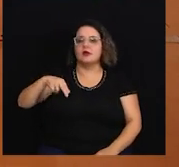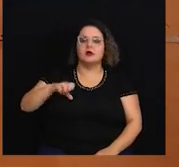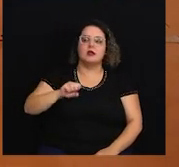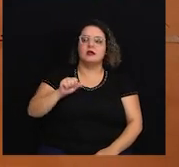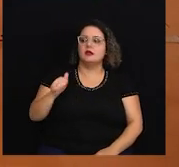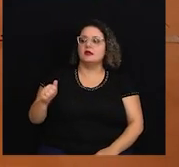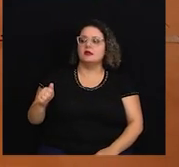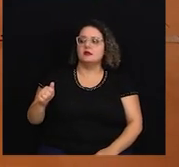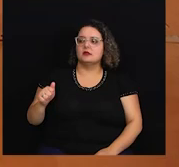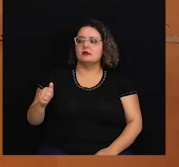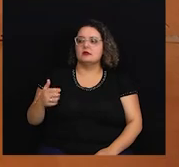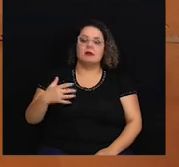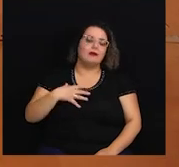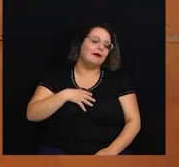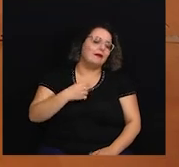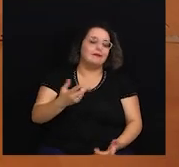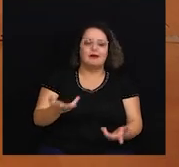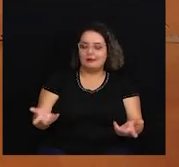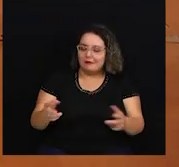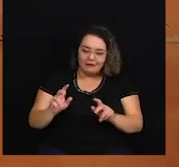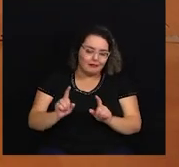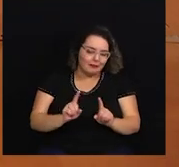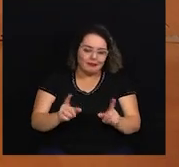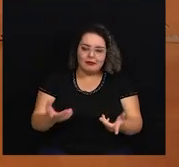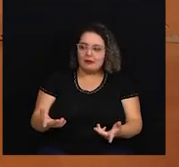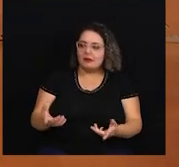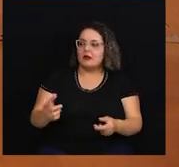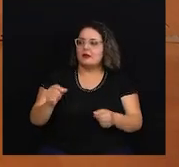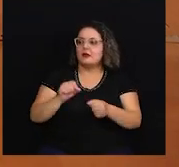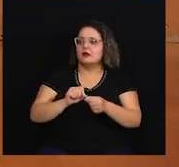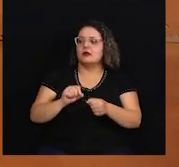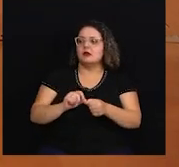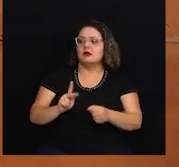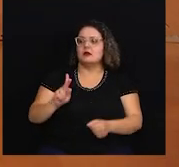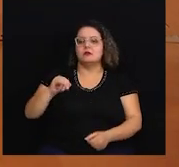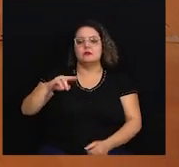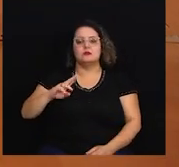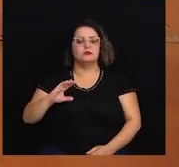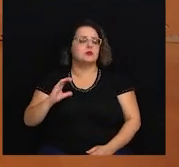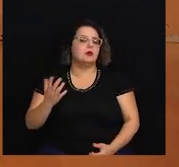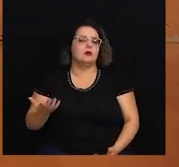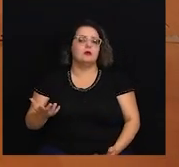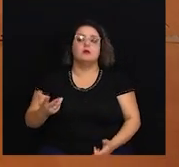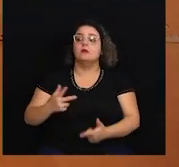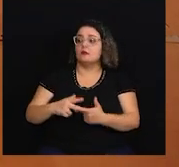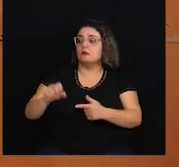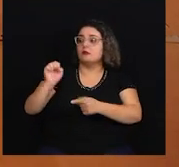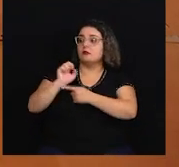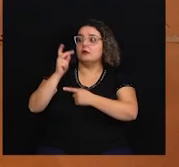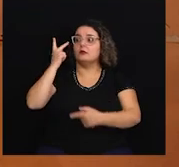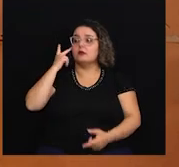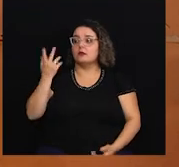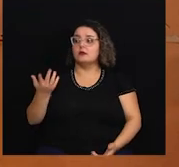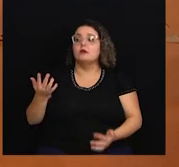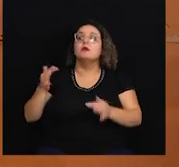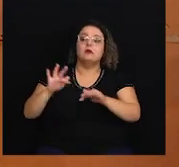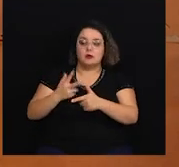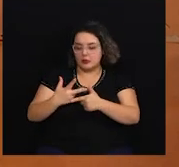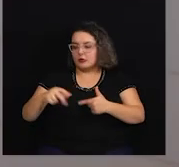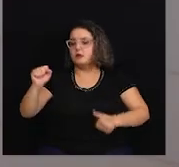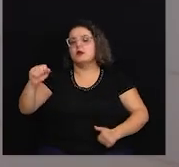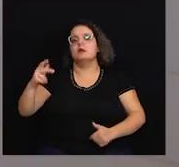os filhos garantir que ela vai fazer com você vai fazer com você fofa cabelo Paulista de uma fase agora na Finale foi campeão